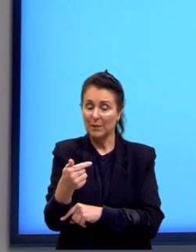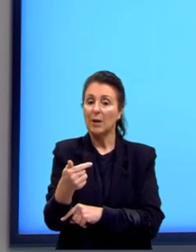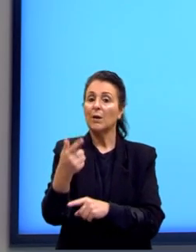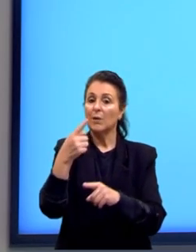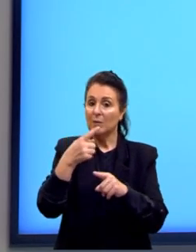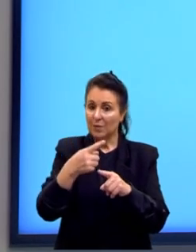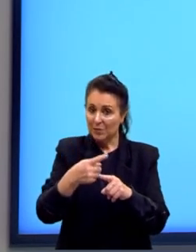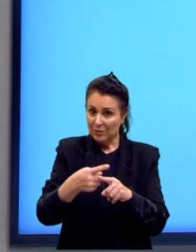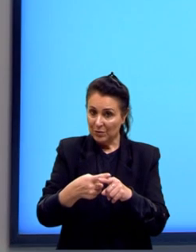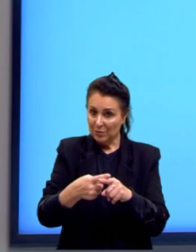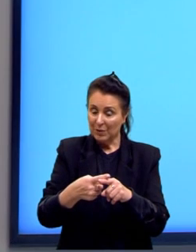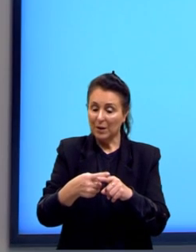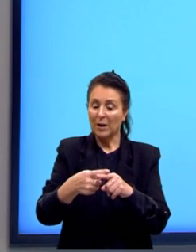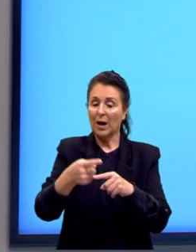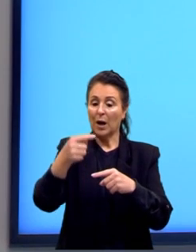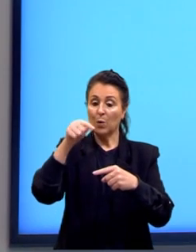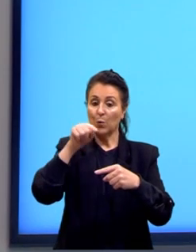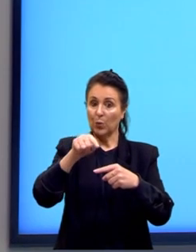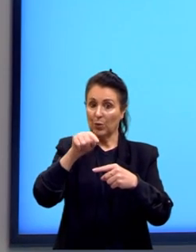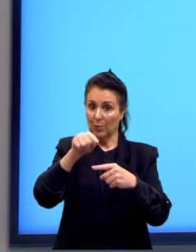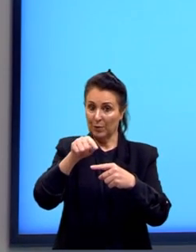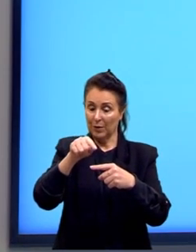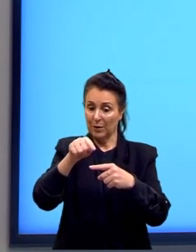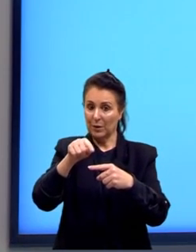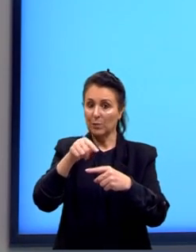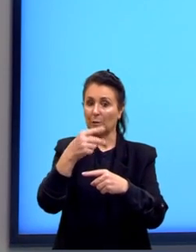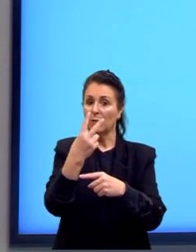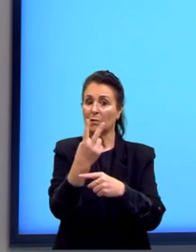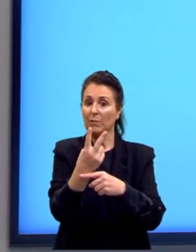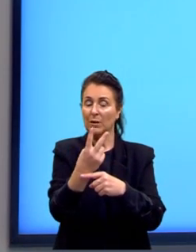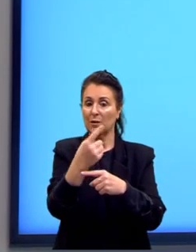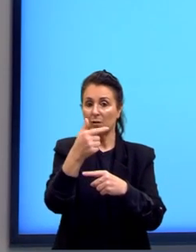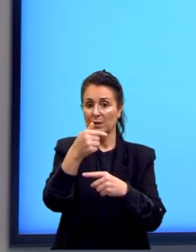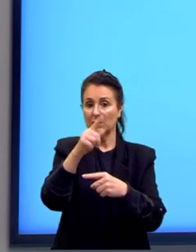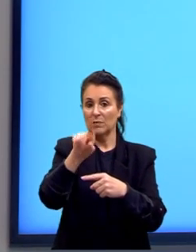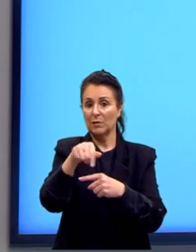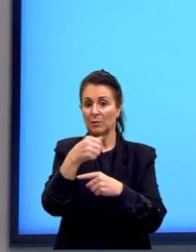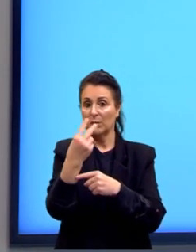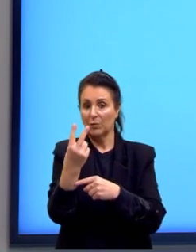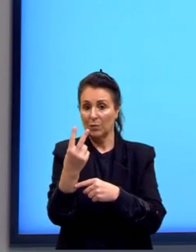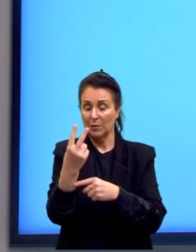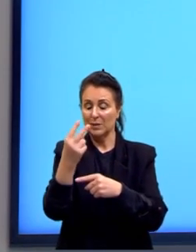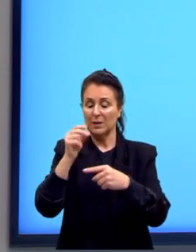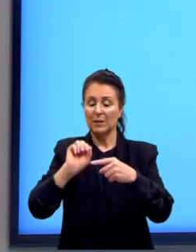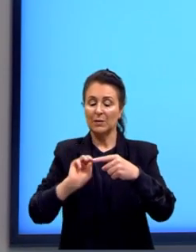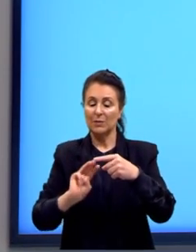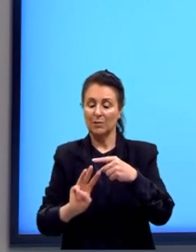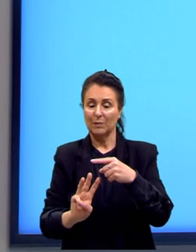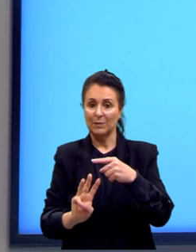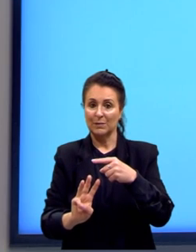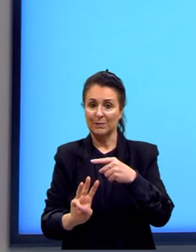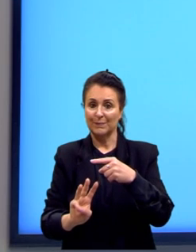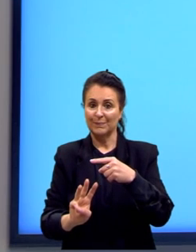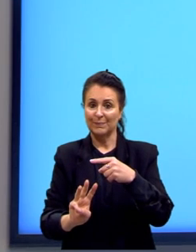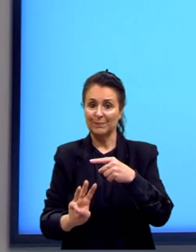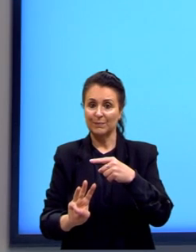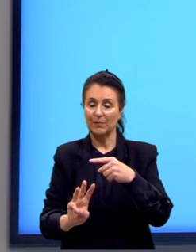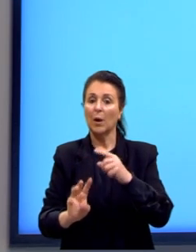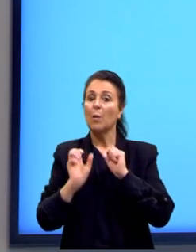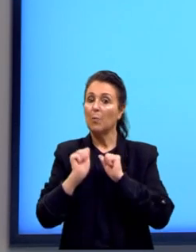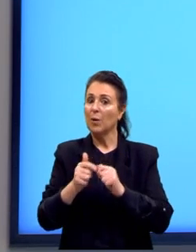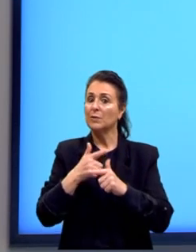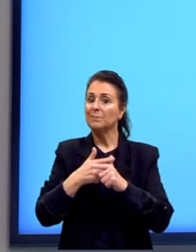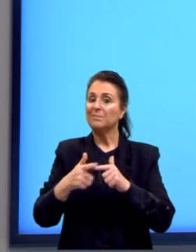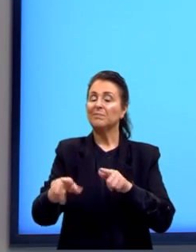multipliquei ali o nosso numerador então chegando em 27,2 sobre três a que poderia